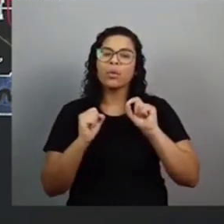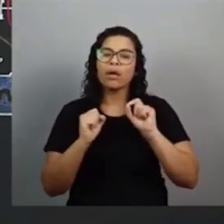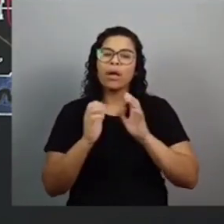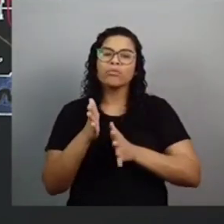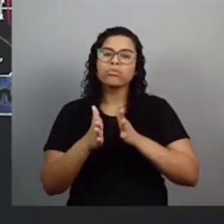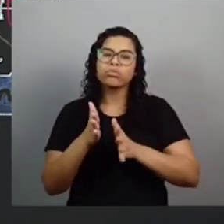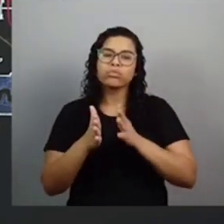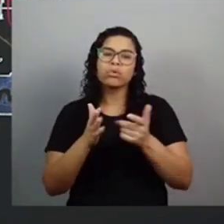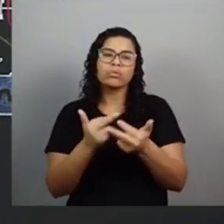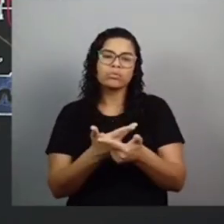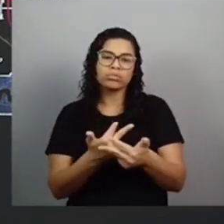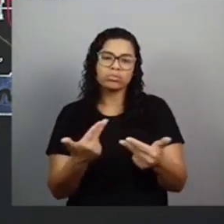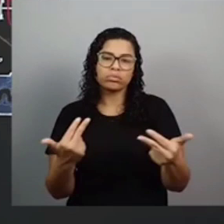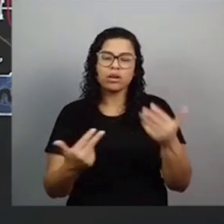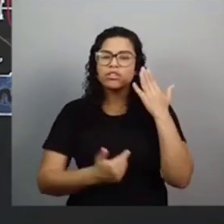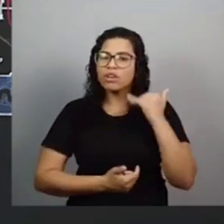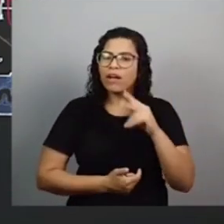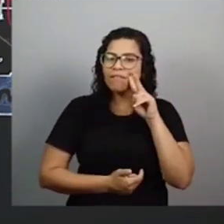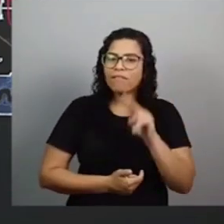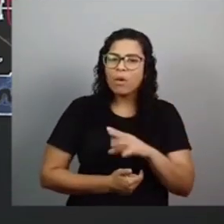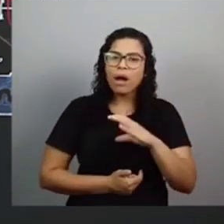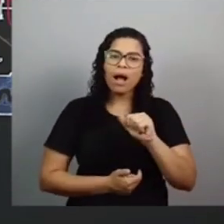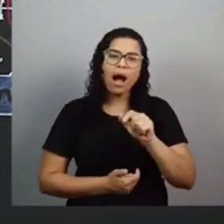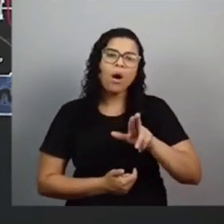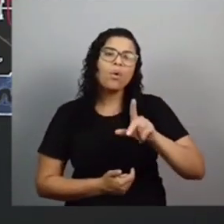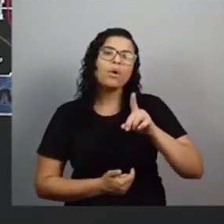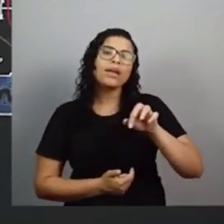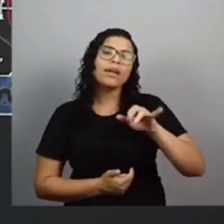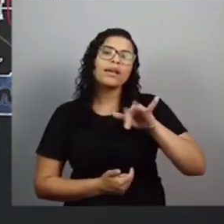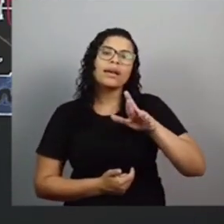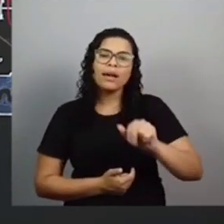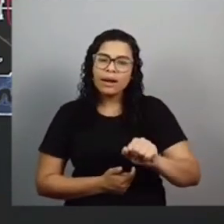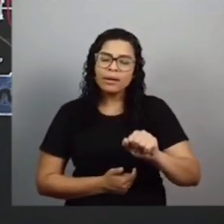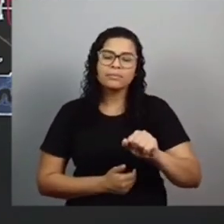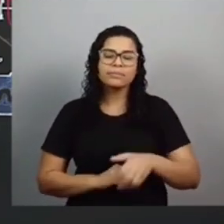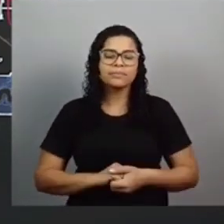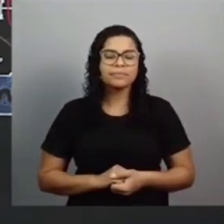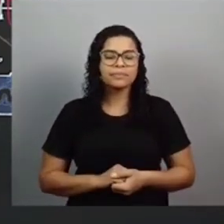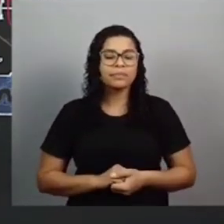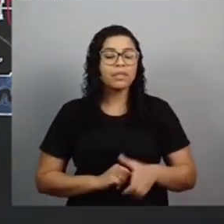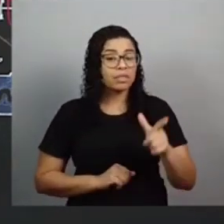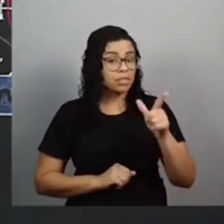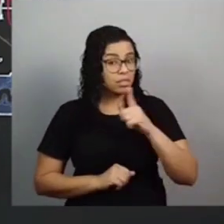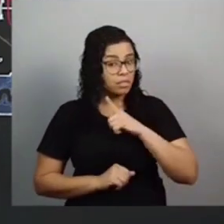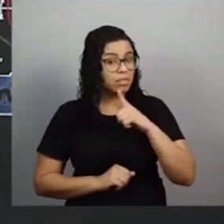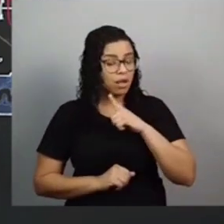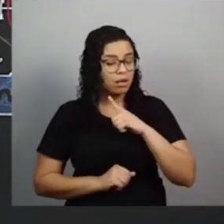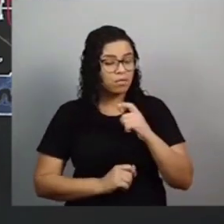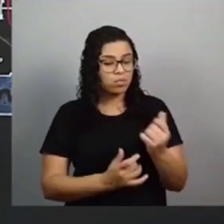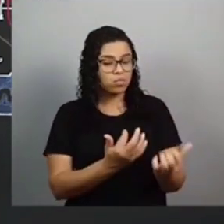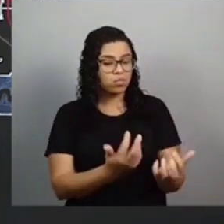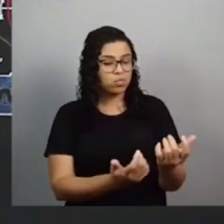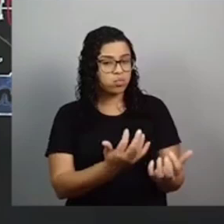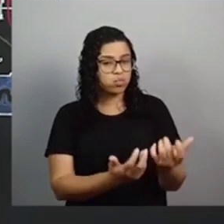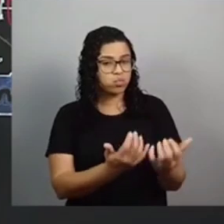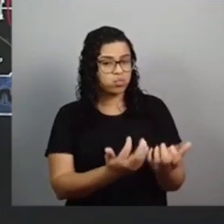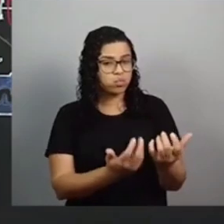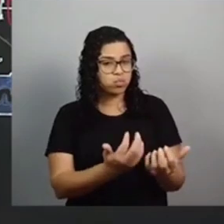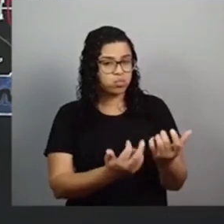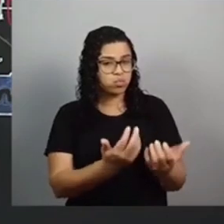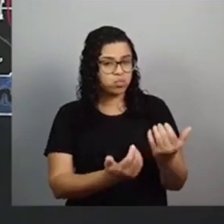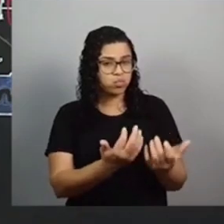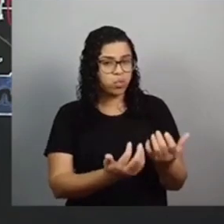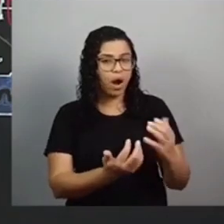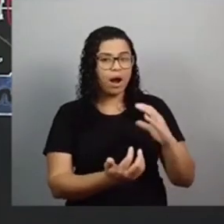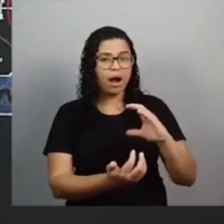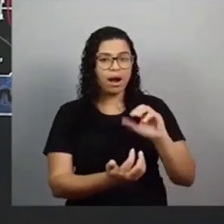uma caldeira. Já ouviu falar de caldeira? Eu tenho então aqui, ó, a minha fonte de calor. Tá aqui a minha chama, tá